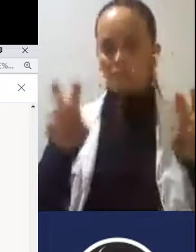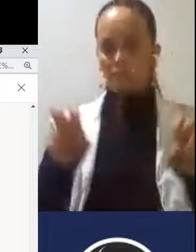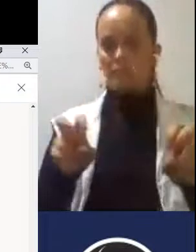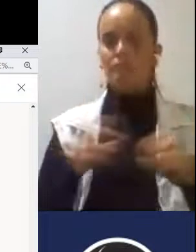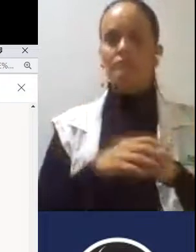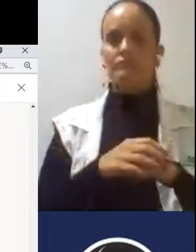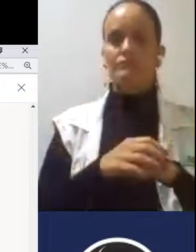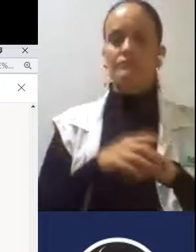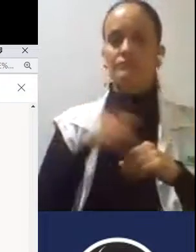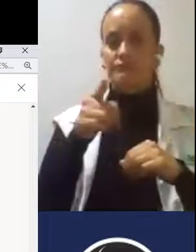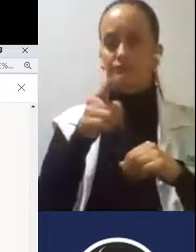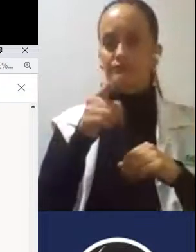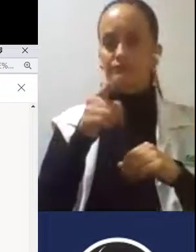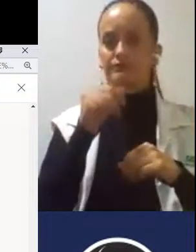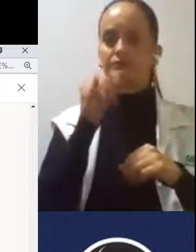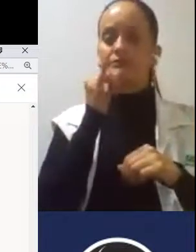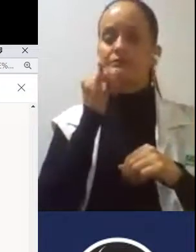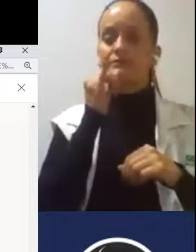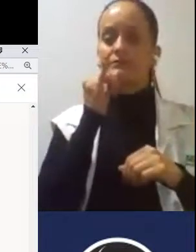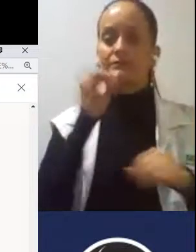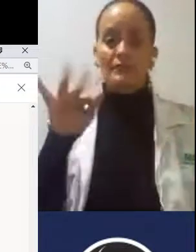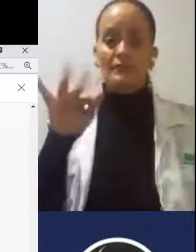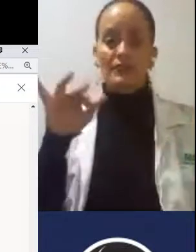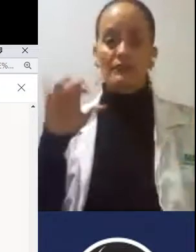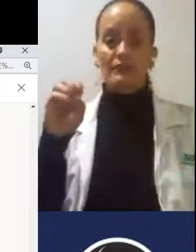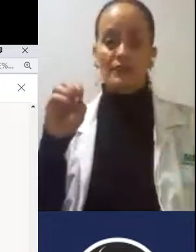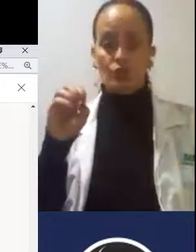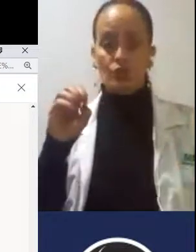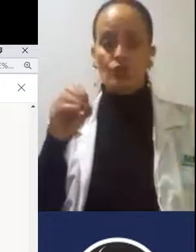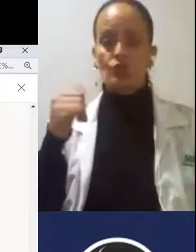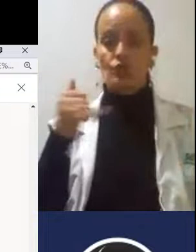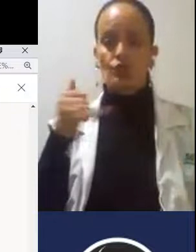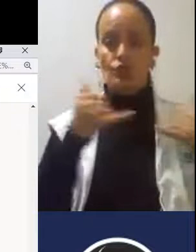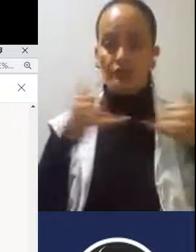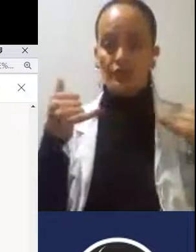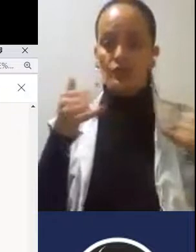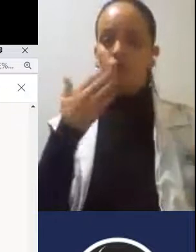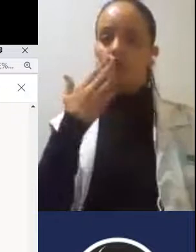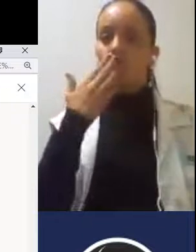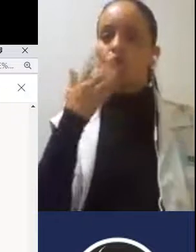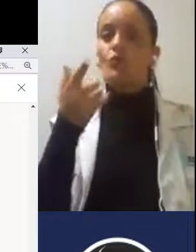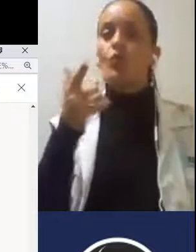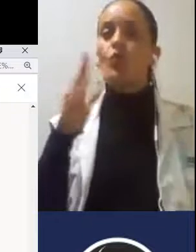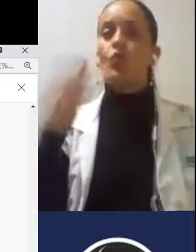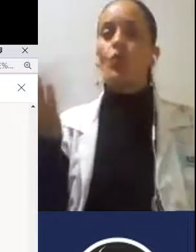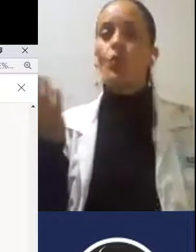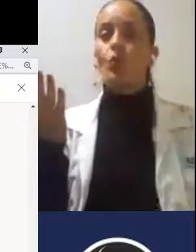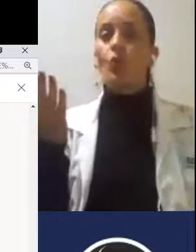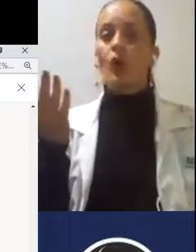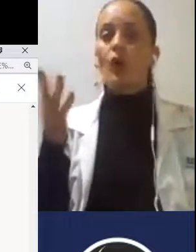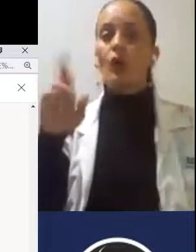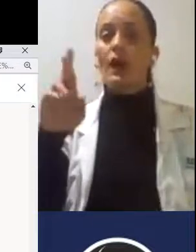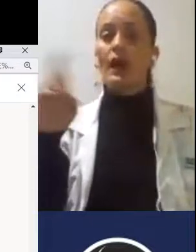fio de cobre. A resistividade dele é de 0,013,